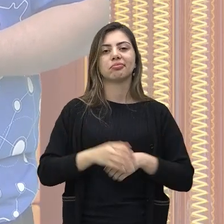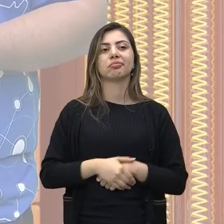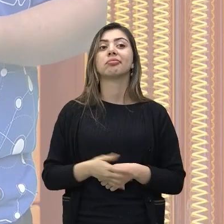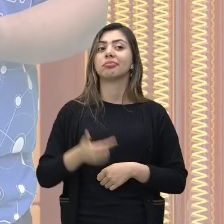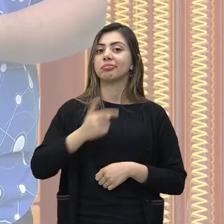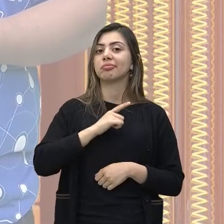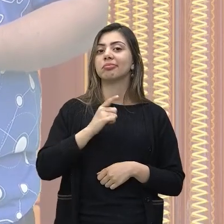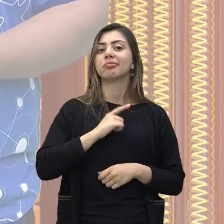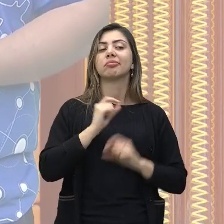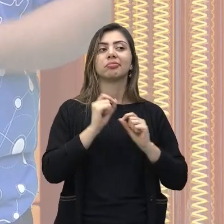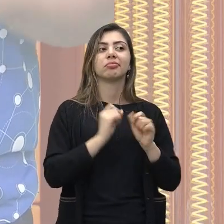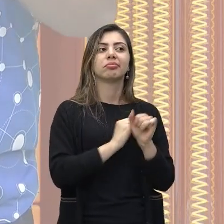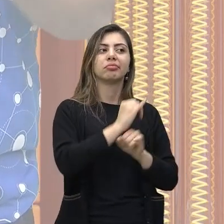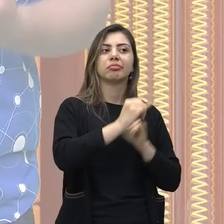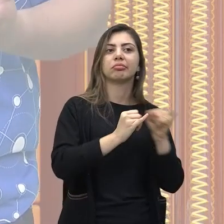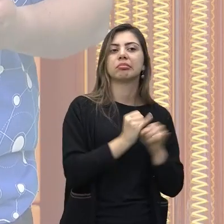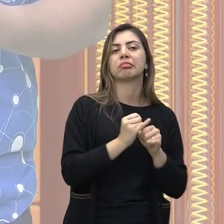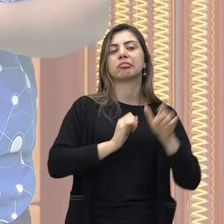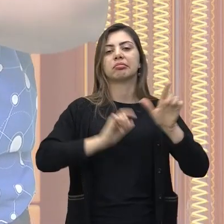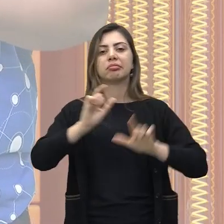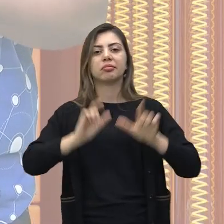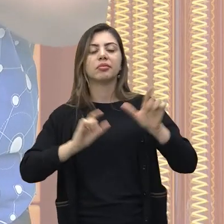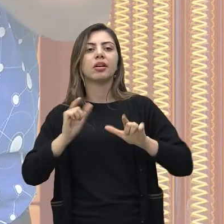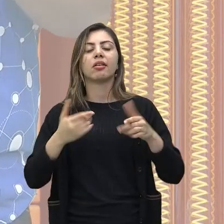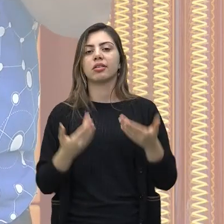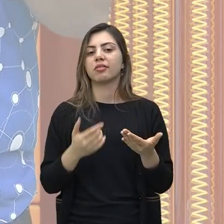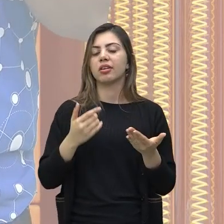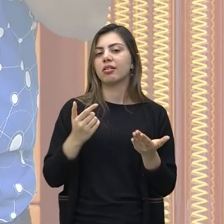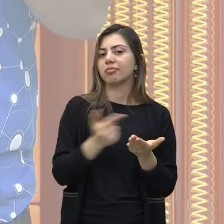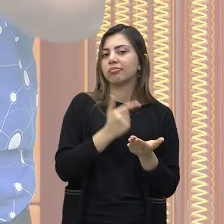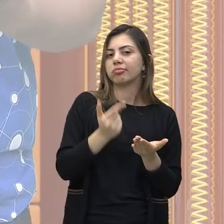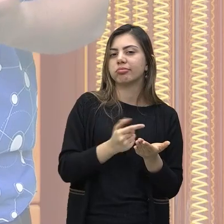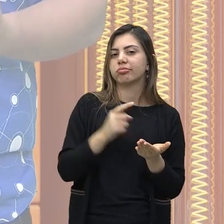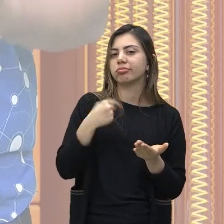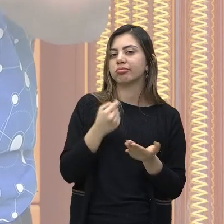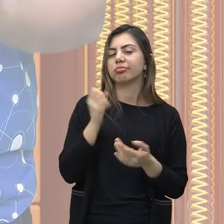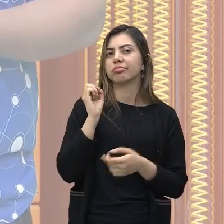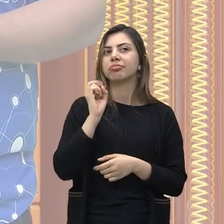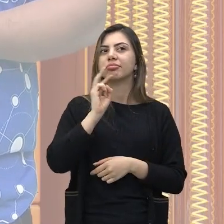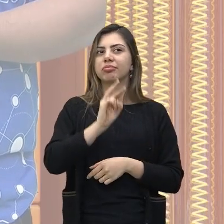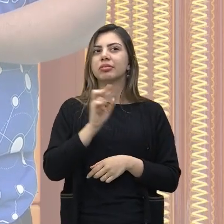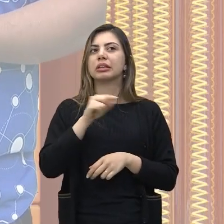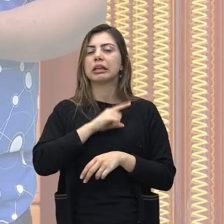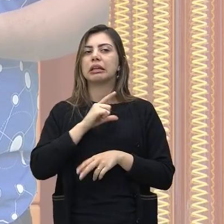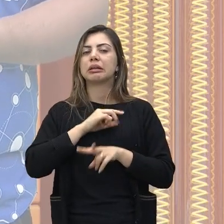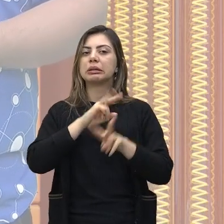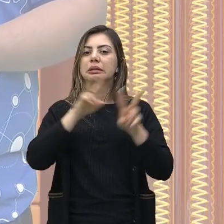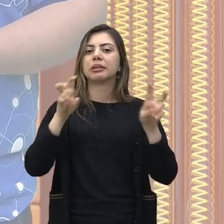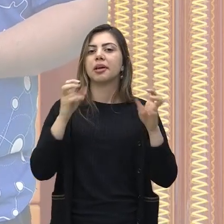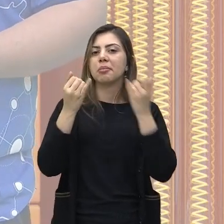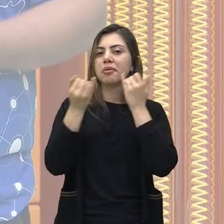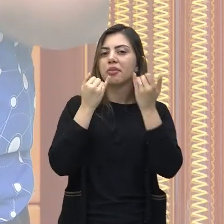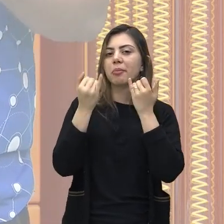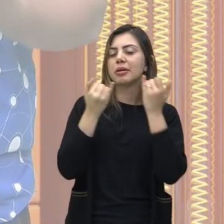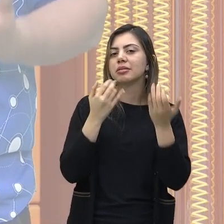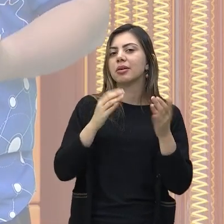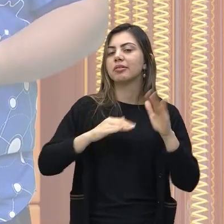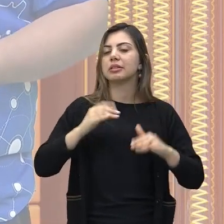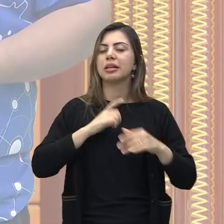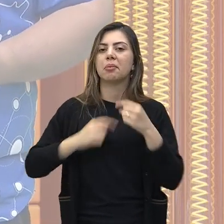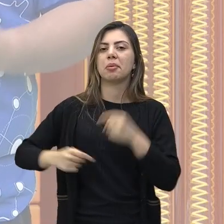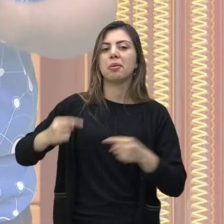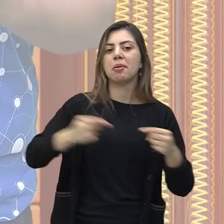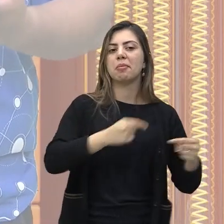mídias sociais, na TV, jornais. De vez em quando a gente ouve falar alguma notícia de brigas, de